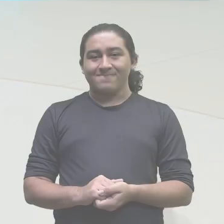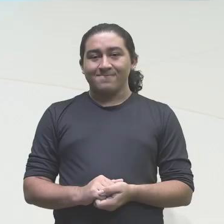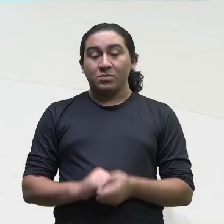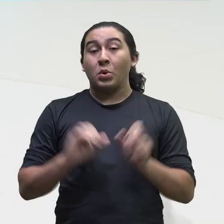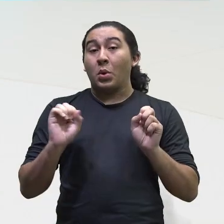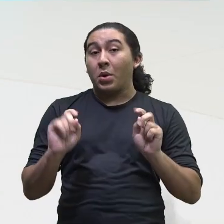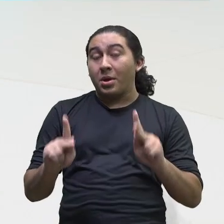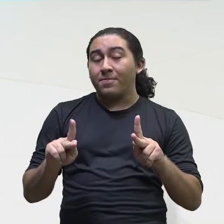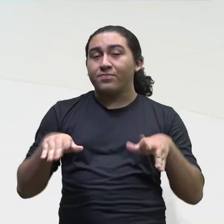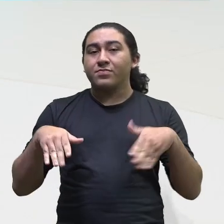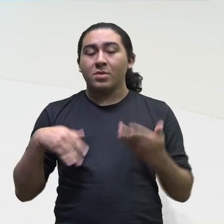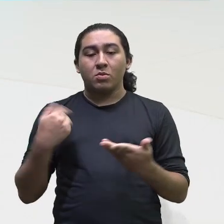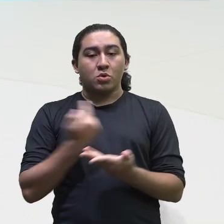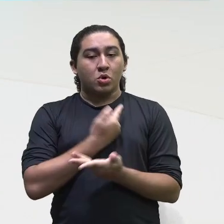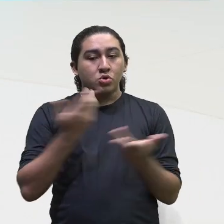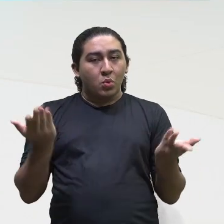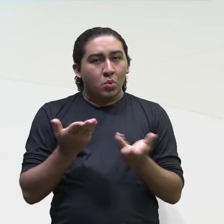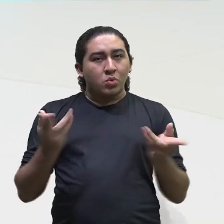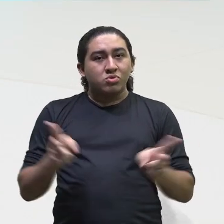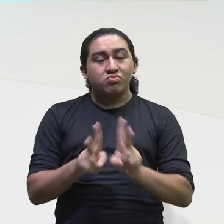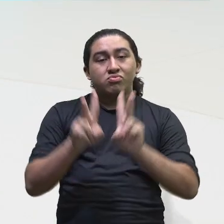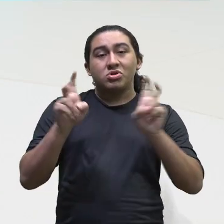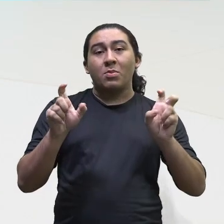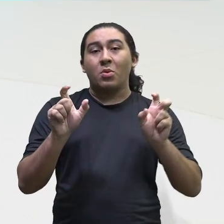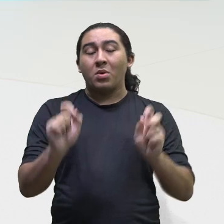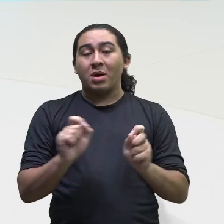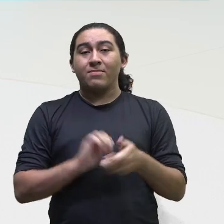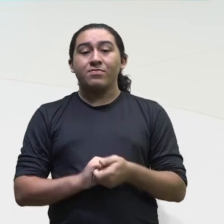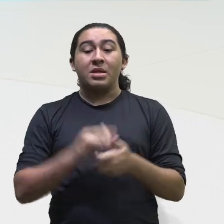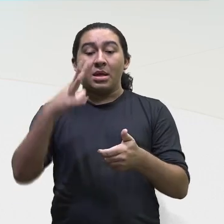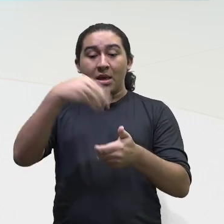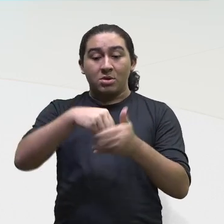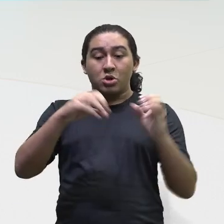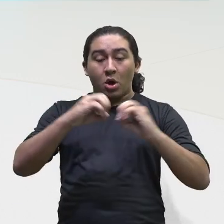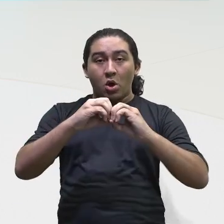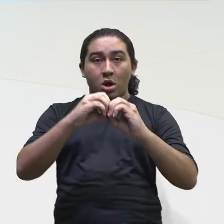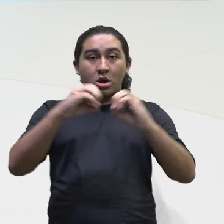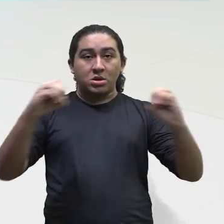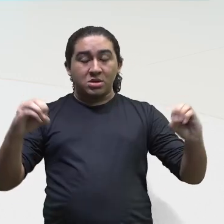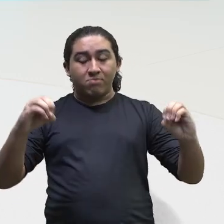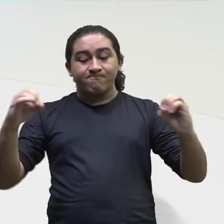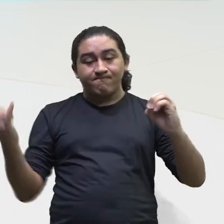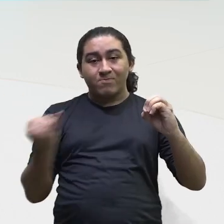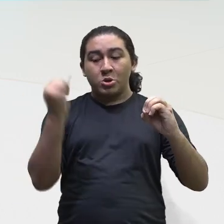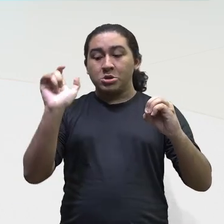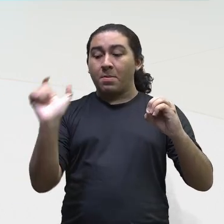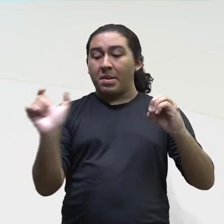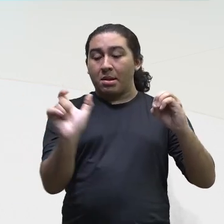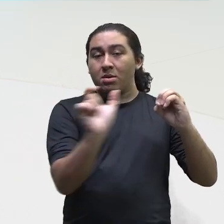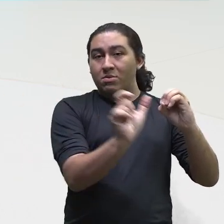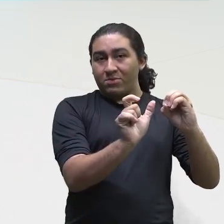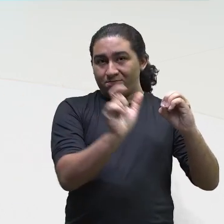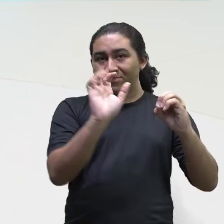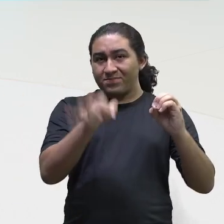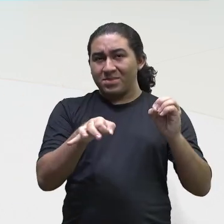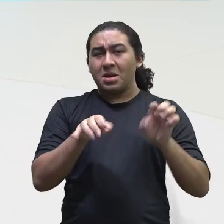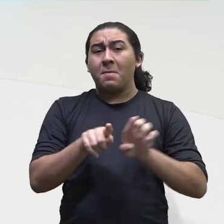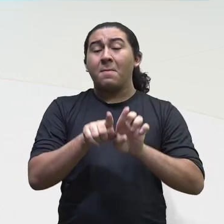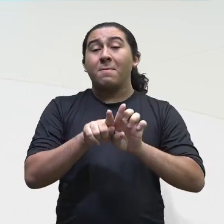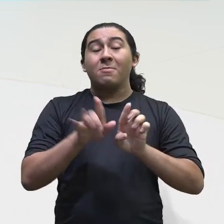Muito bem, meninos, nós vamos falar sobre os termos essenciais da oração,